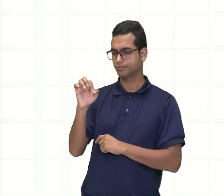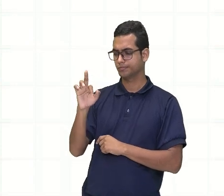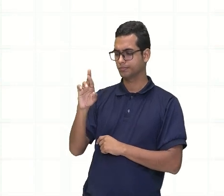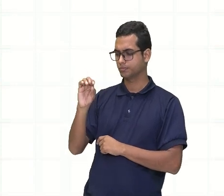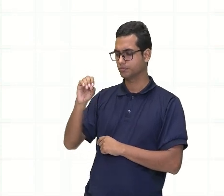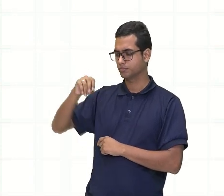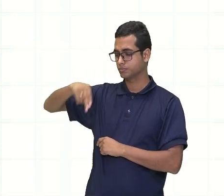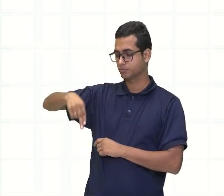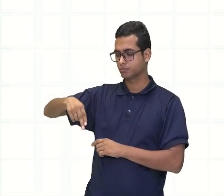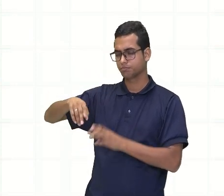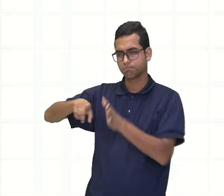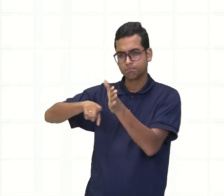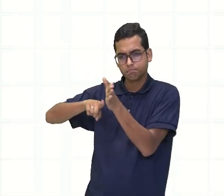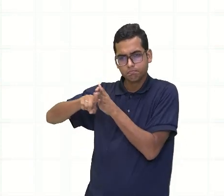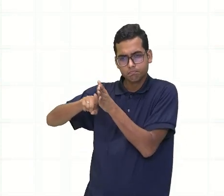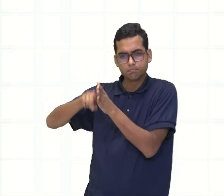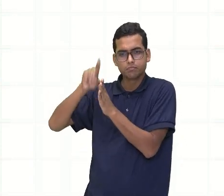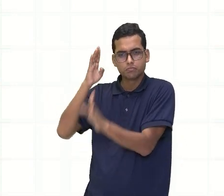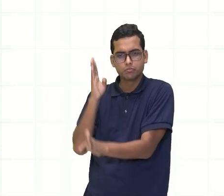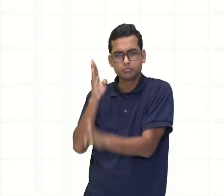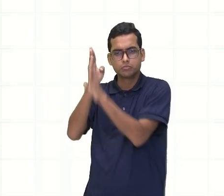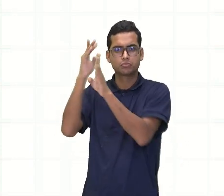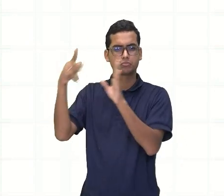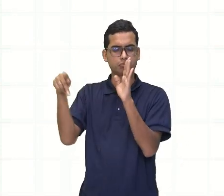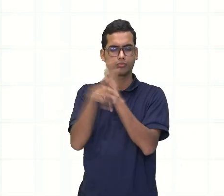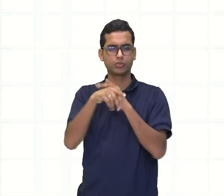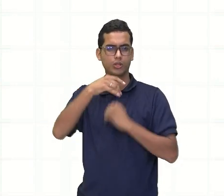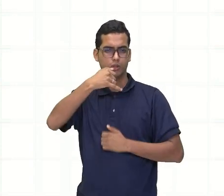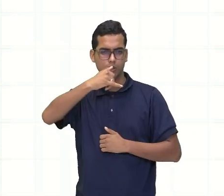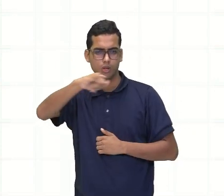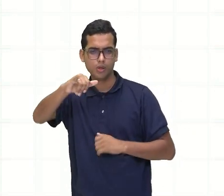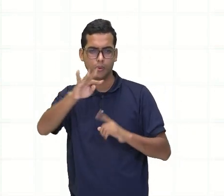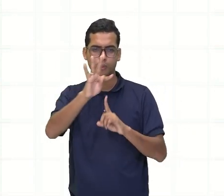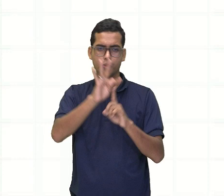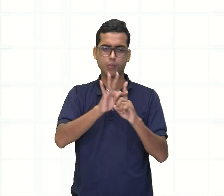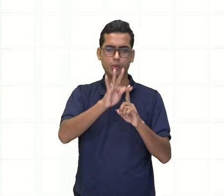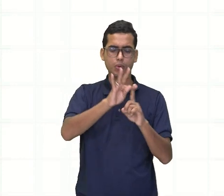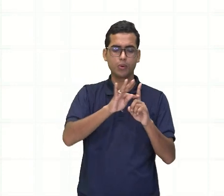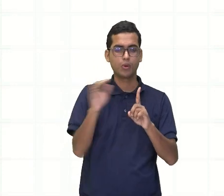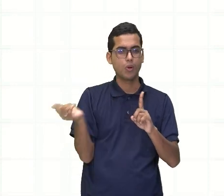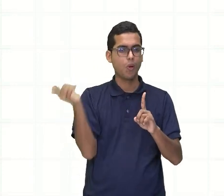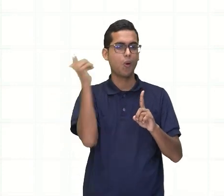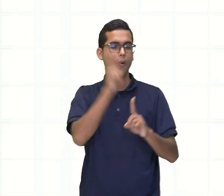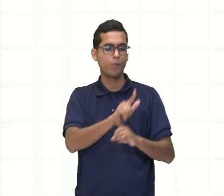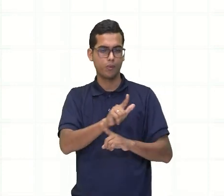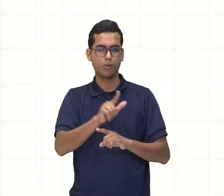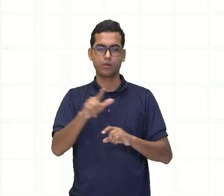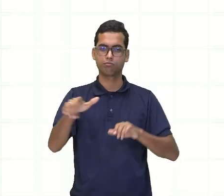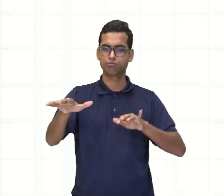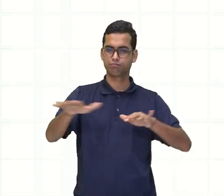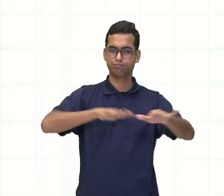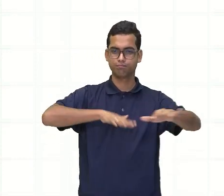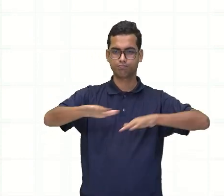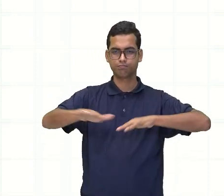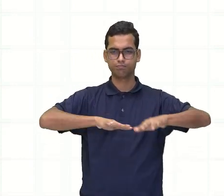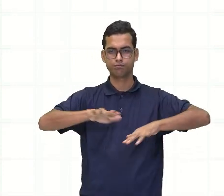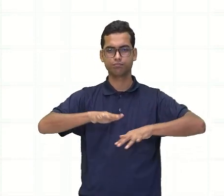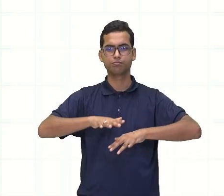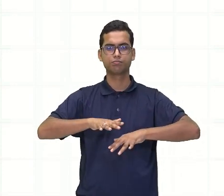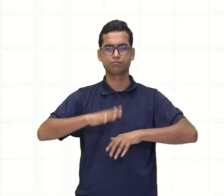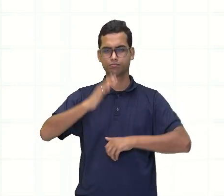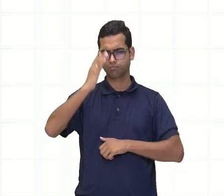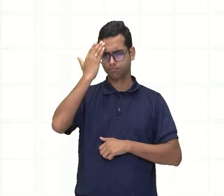que a energia térmica poderia se ter movimento, certo?